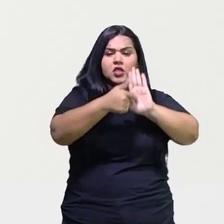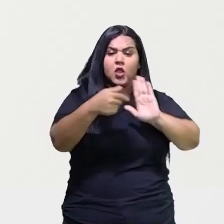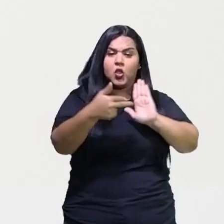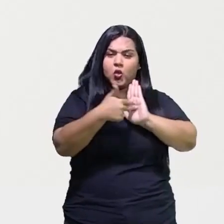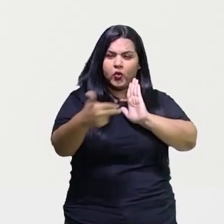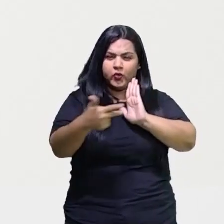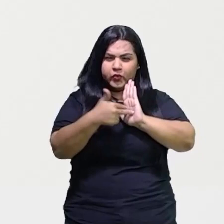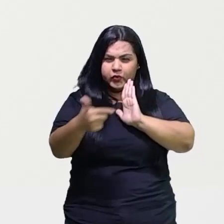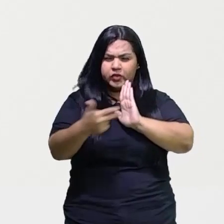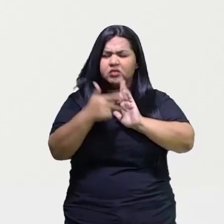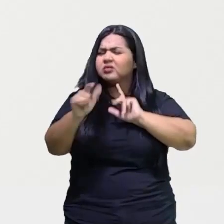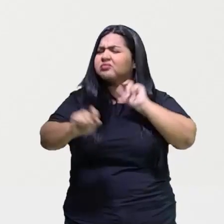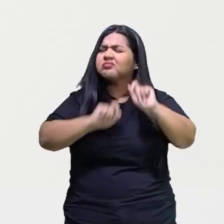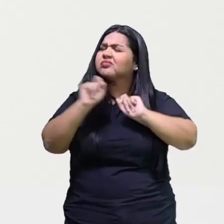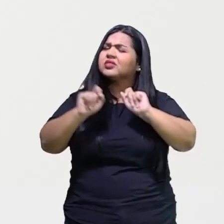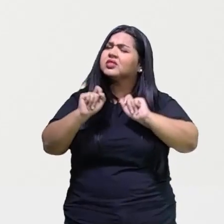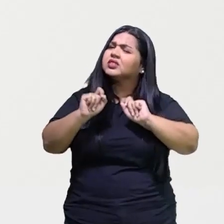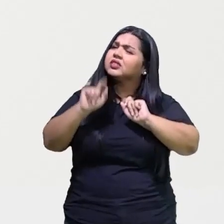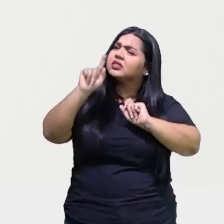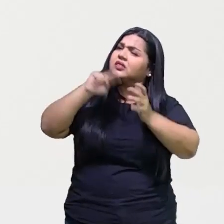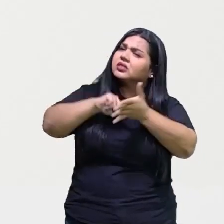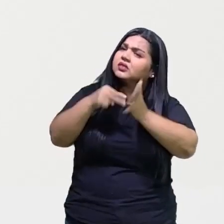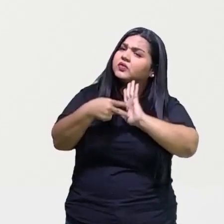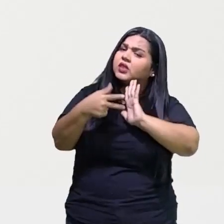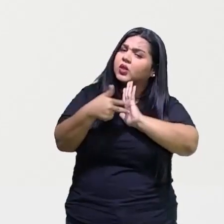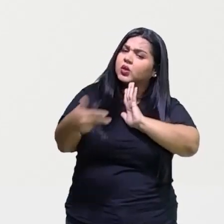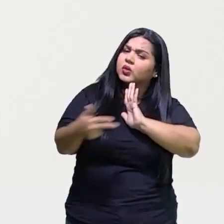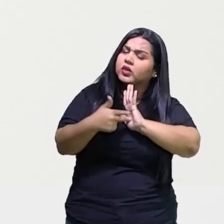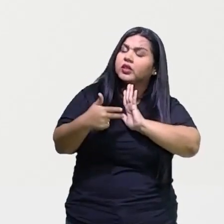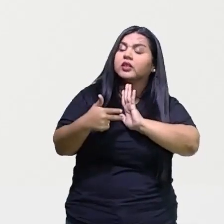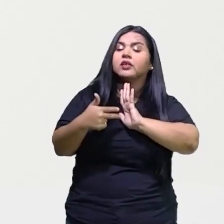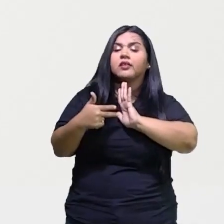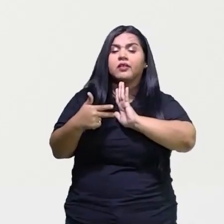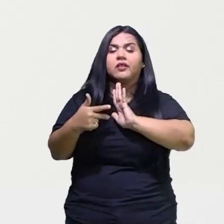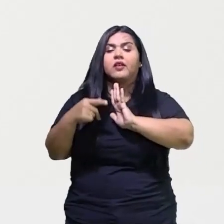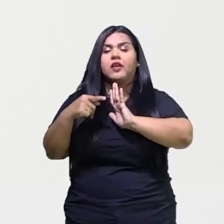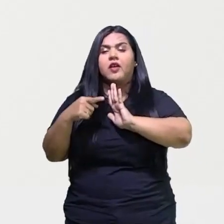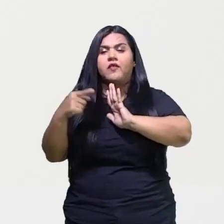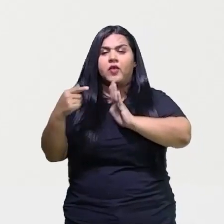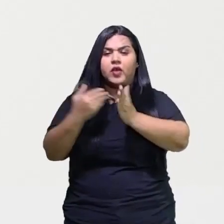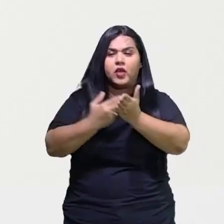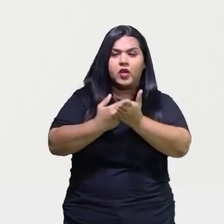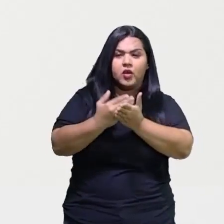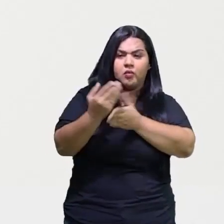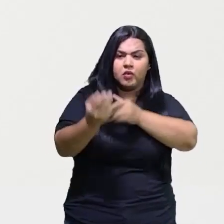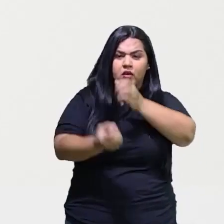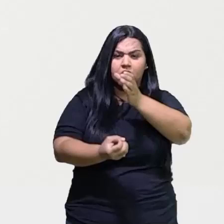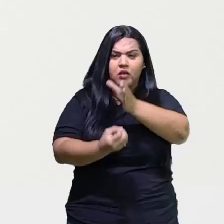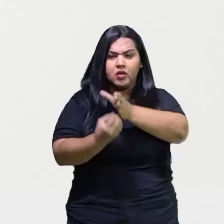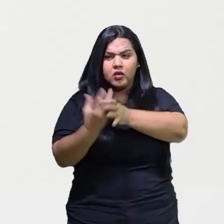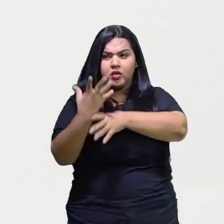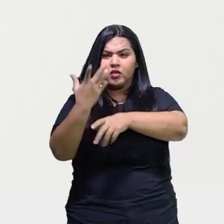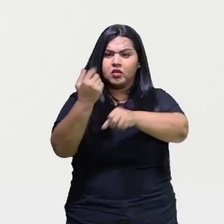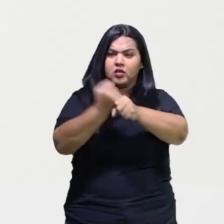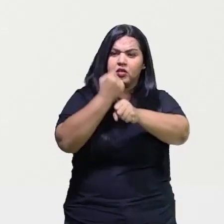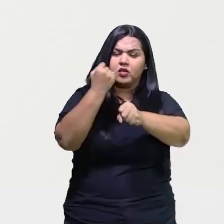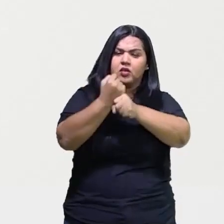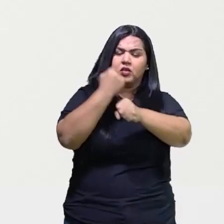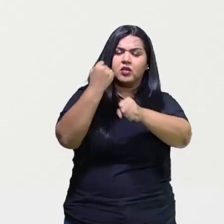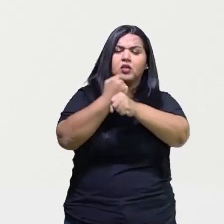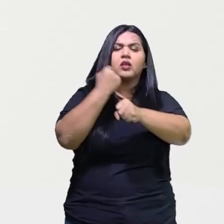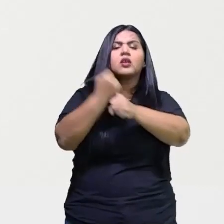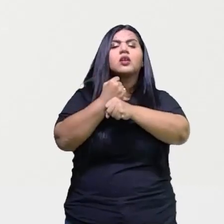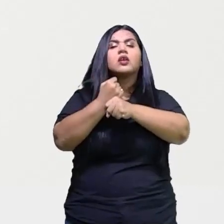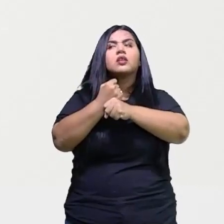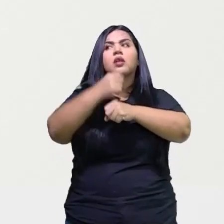novidades. Professor, o que seriam essas novidades? As novidades vão começar a surgir nas construções. E